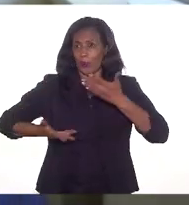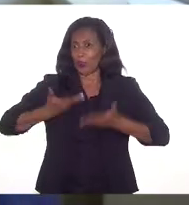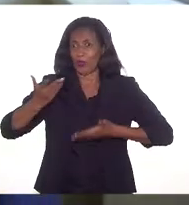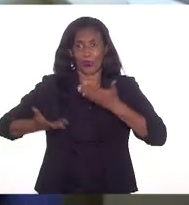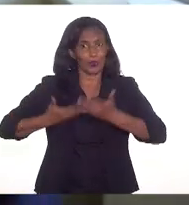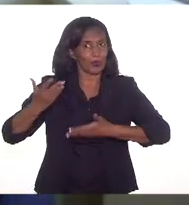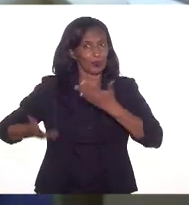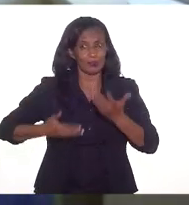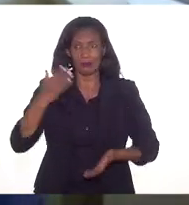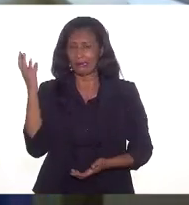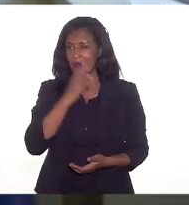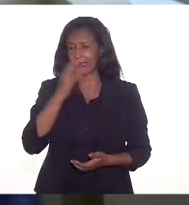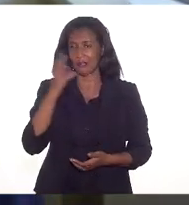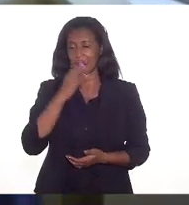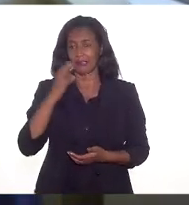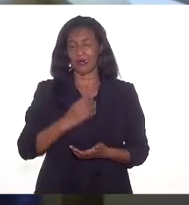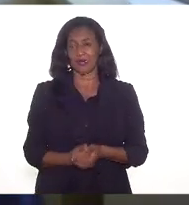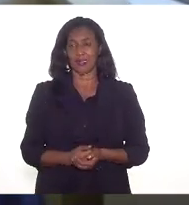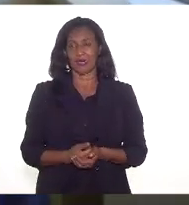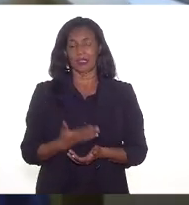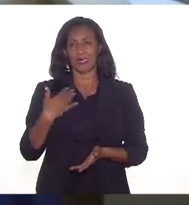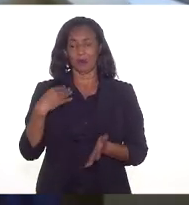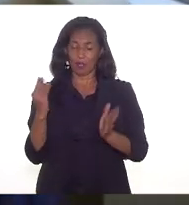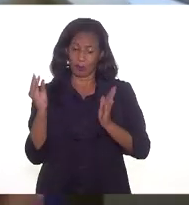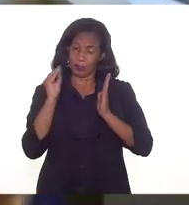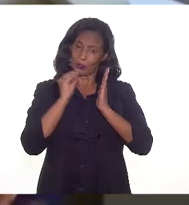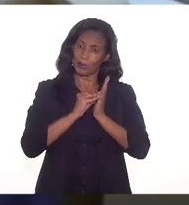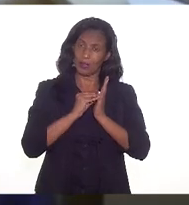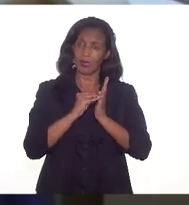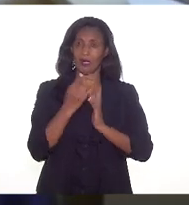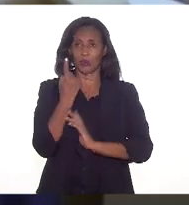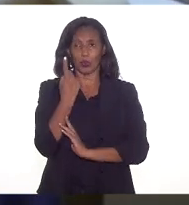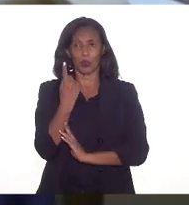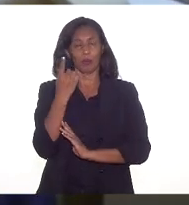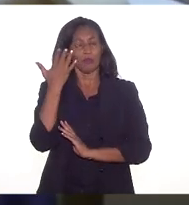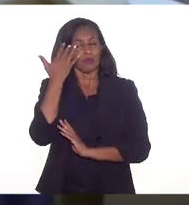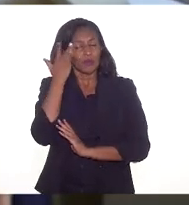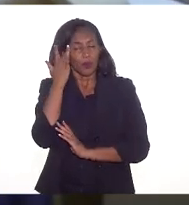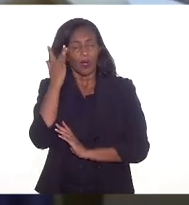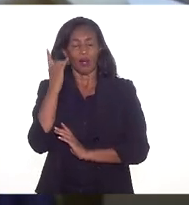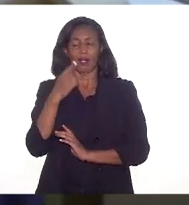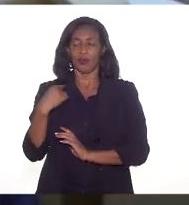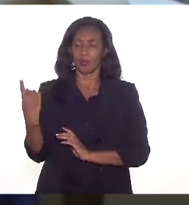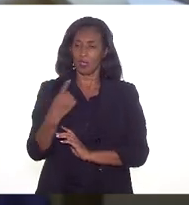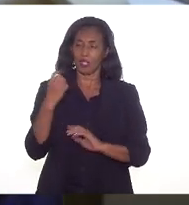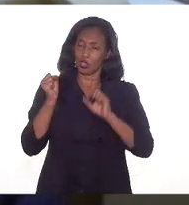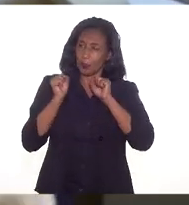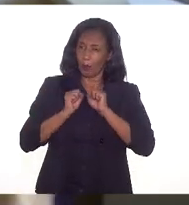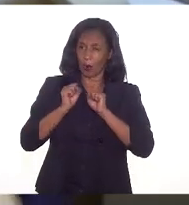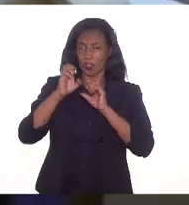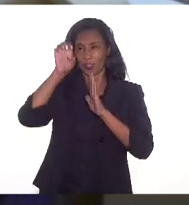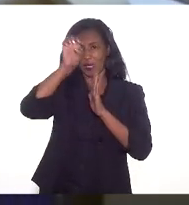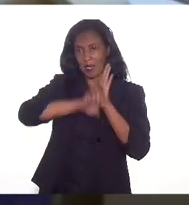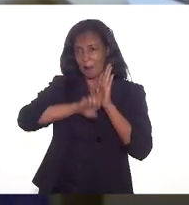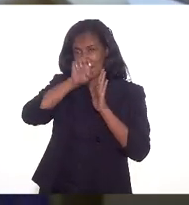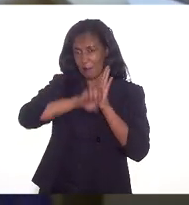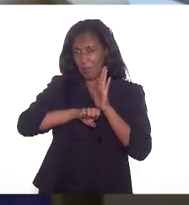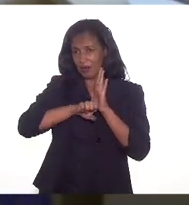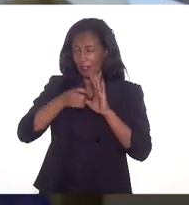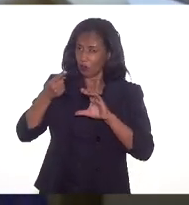intensa. Então, a ressalva era essa. Mas eu acho que a gente pode, na fase de emendas,